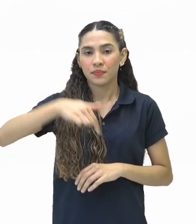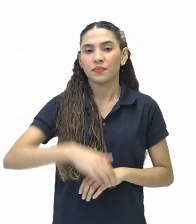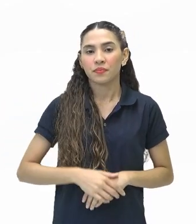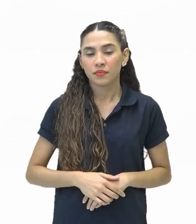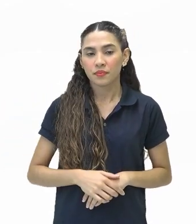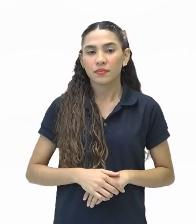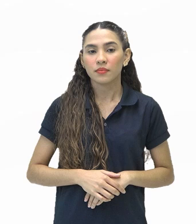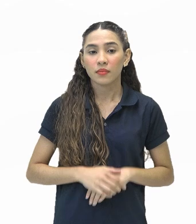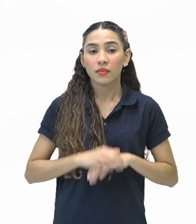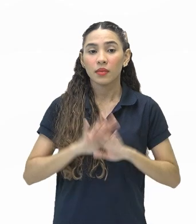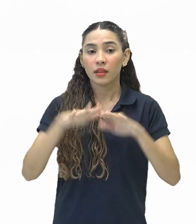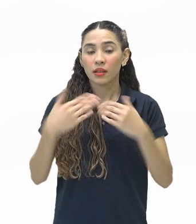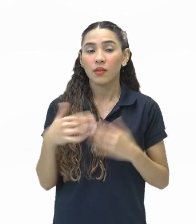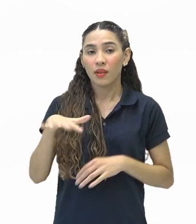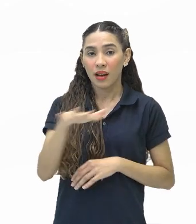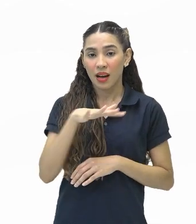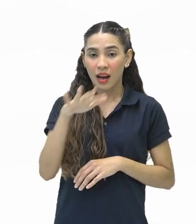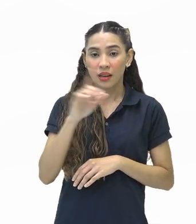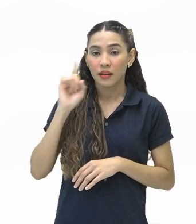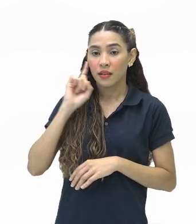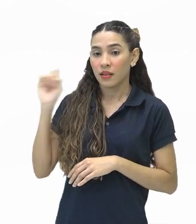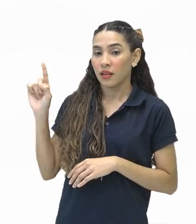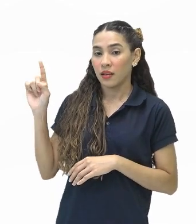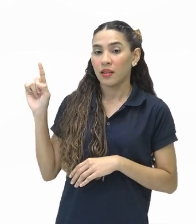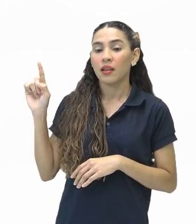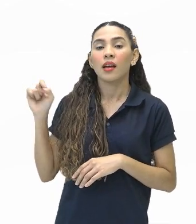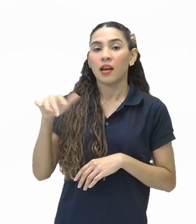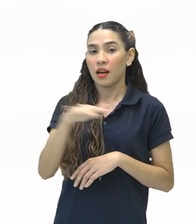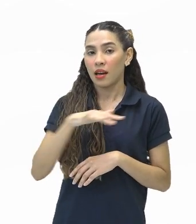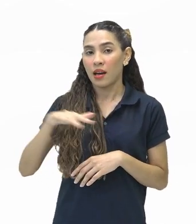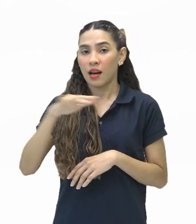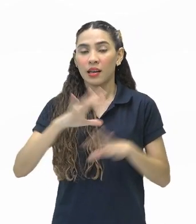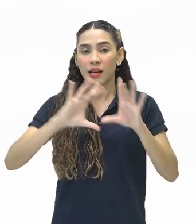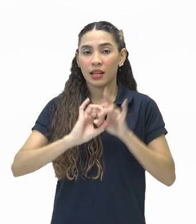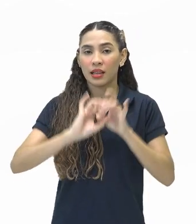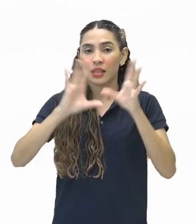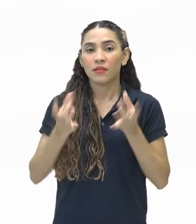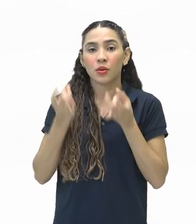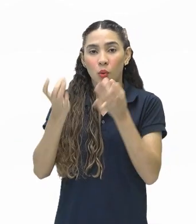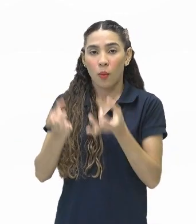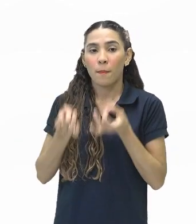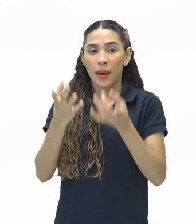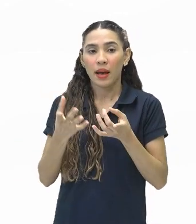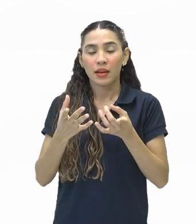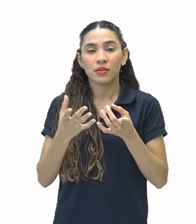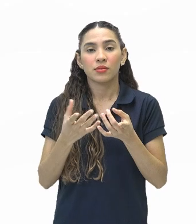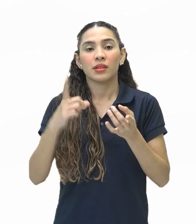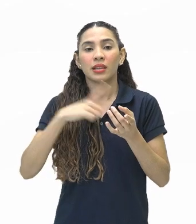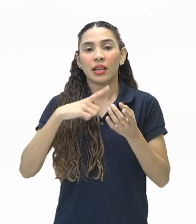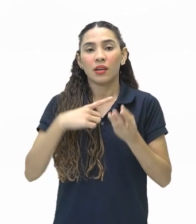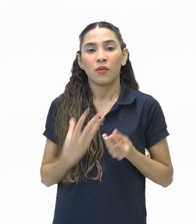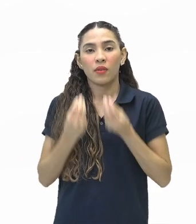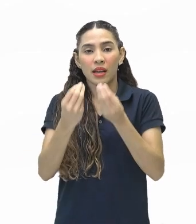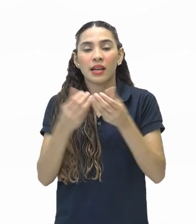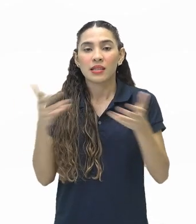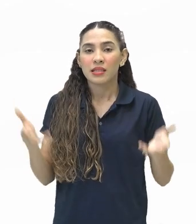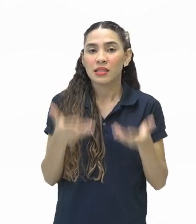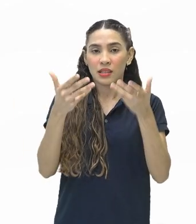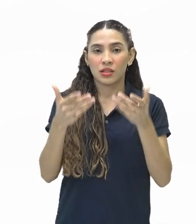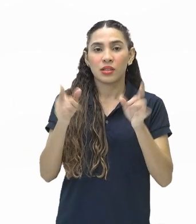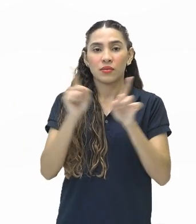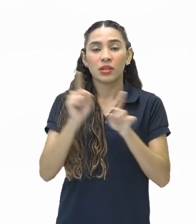1967. Essa área, né, que é chamada então uma área de livre comércio, onde oferece